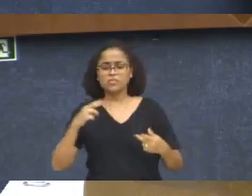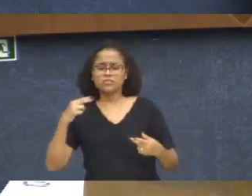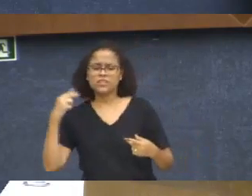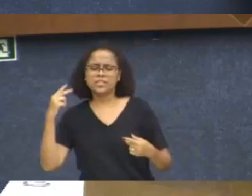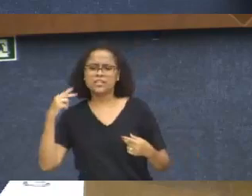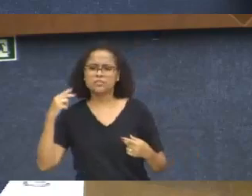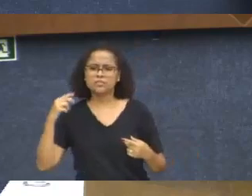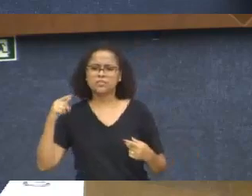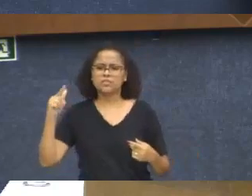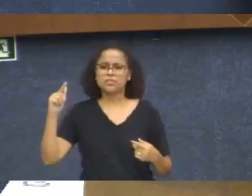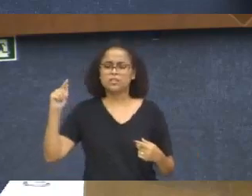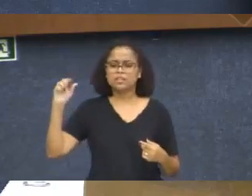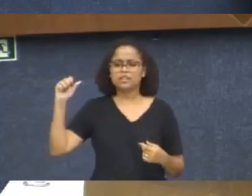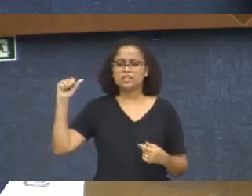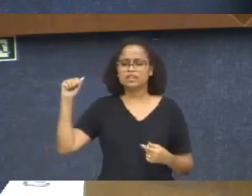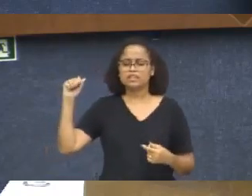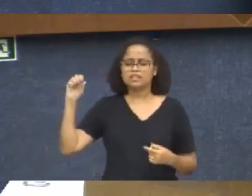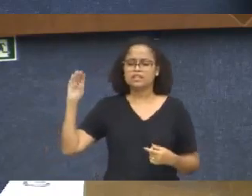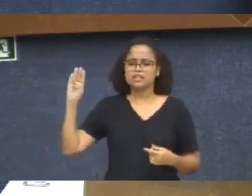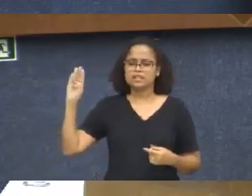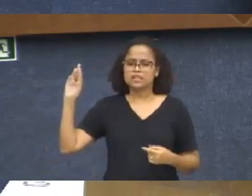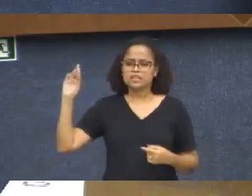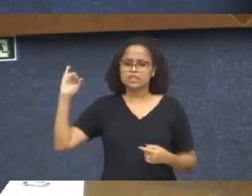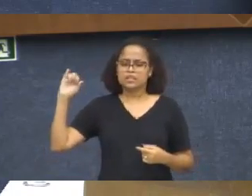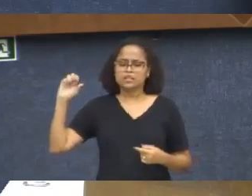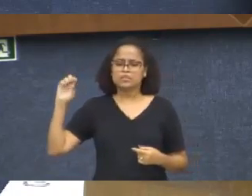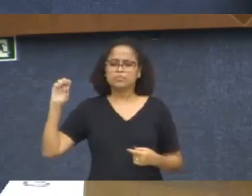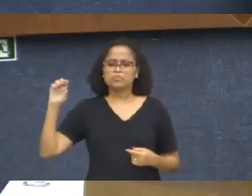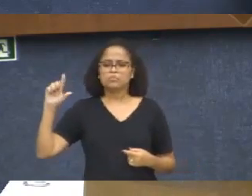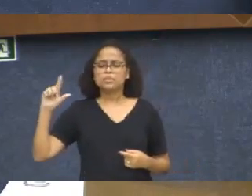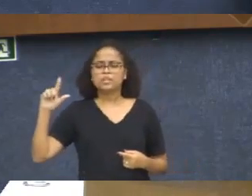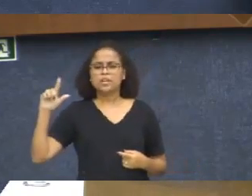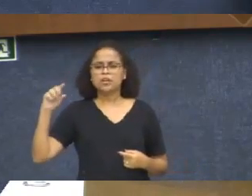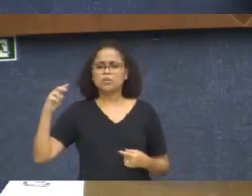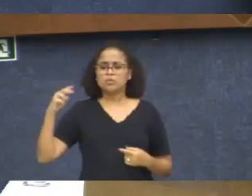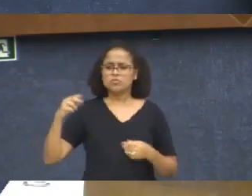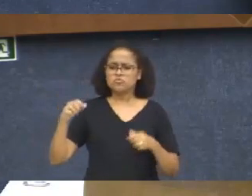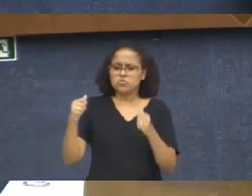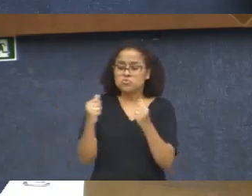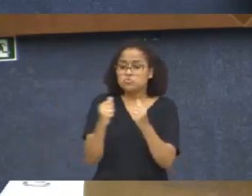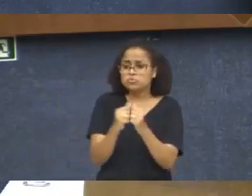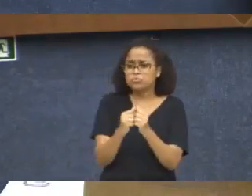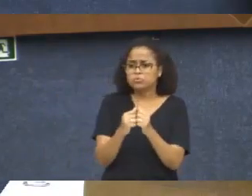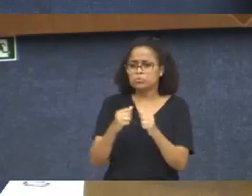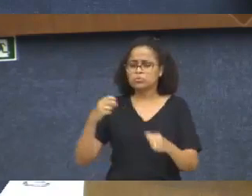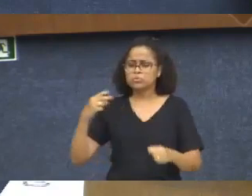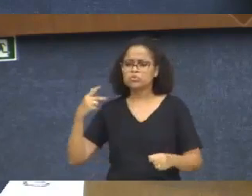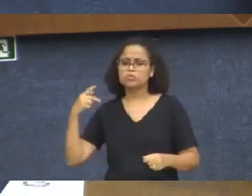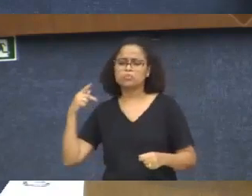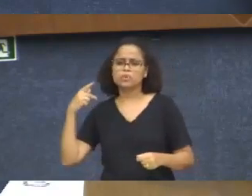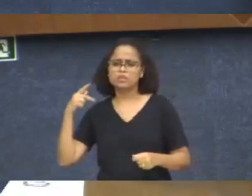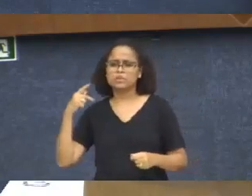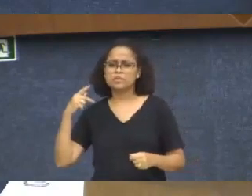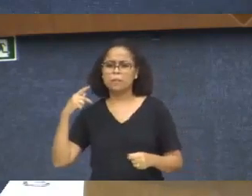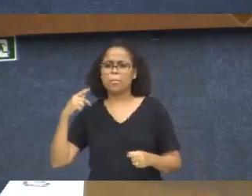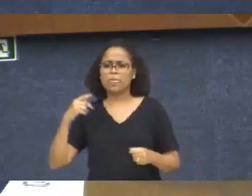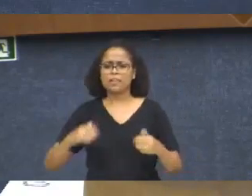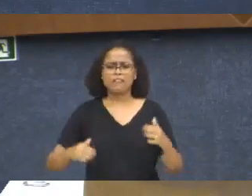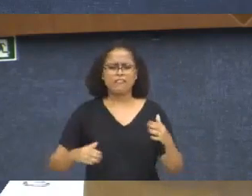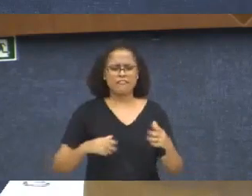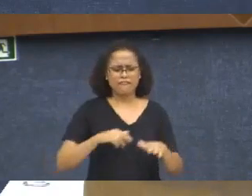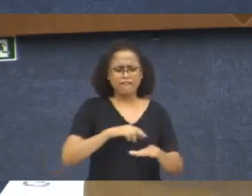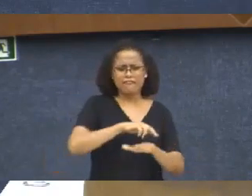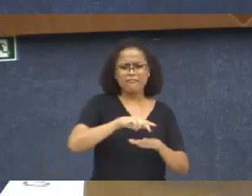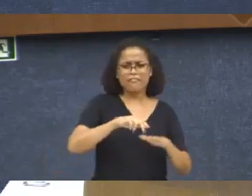com o Parlamento, aprovou vários e vários projetos de resolução para assustar decretos, muitas